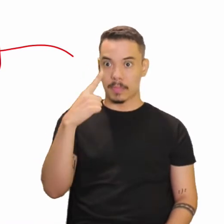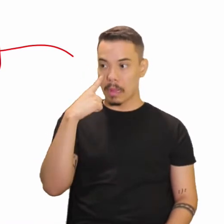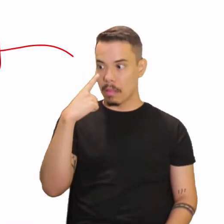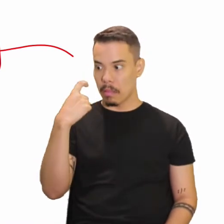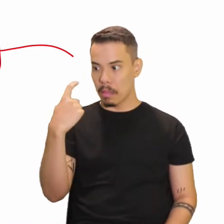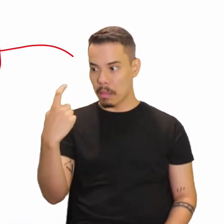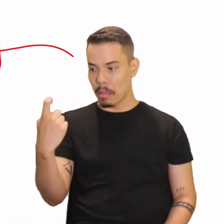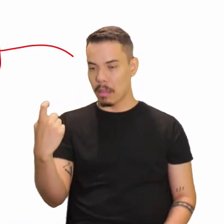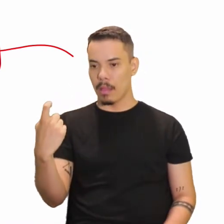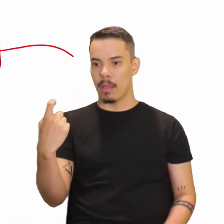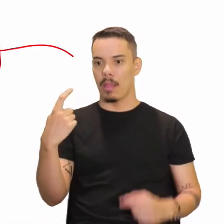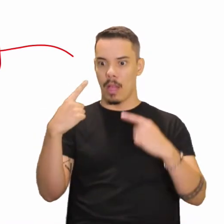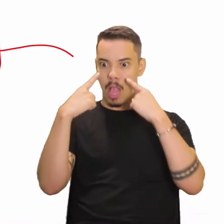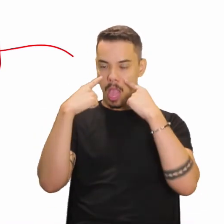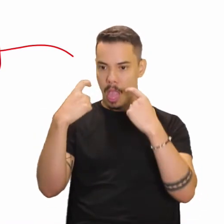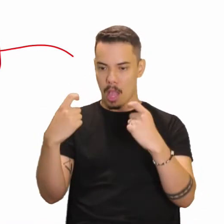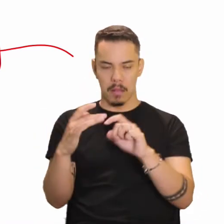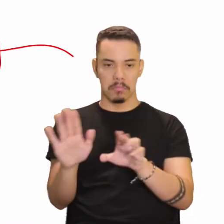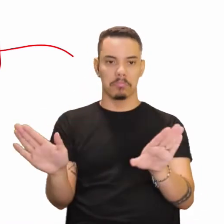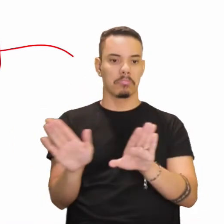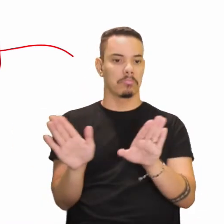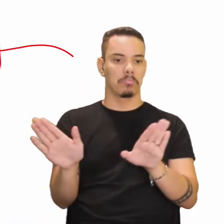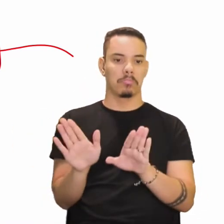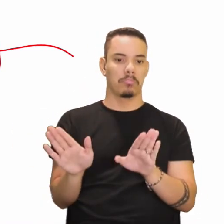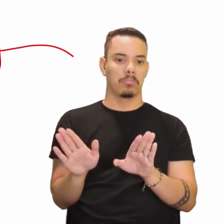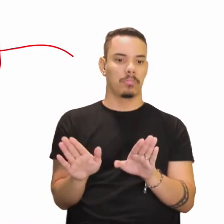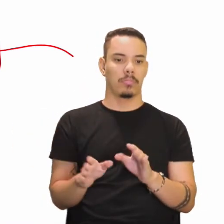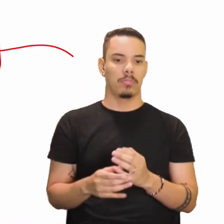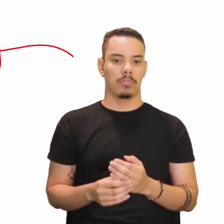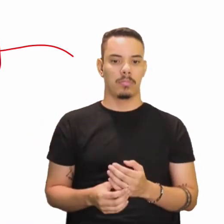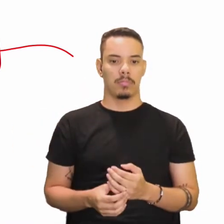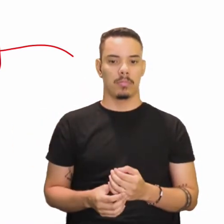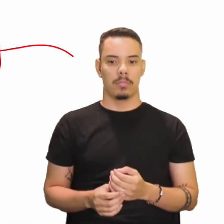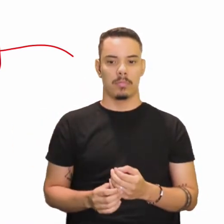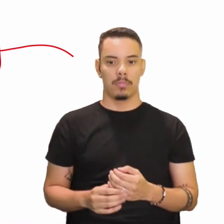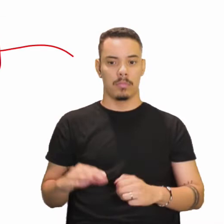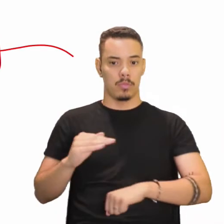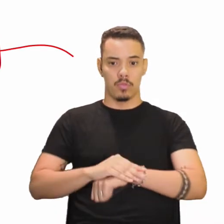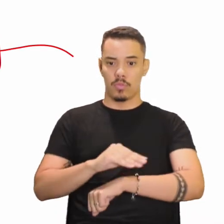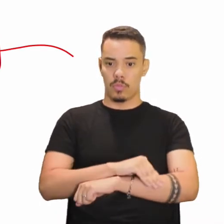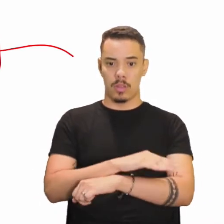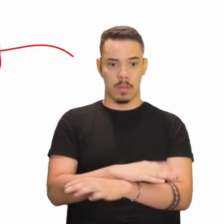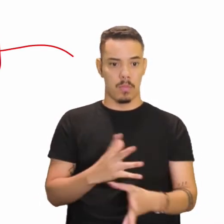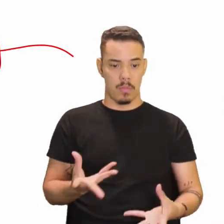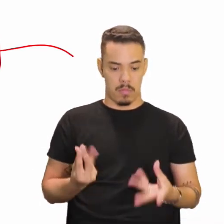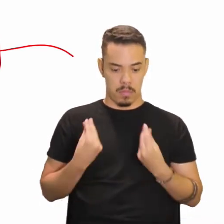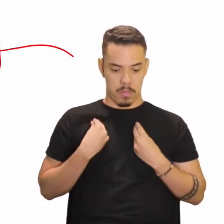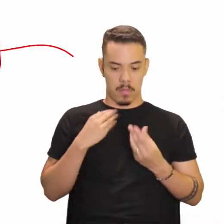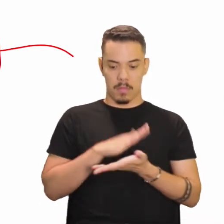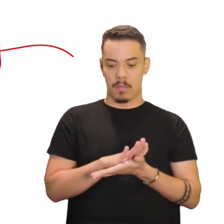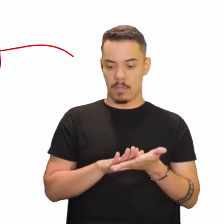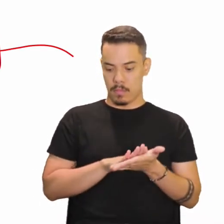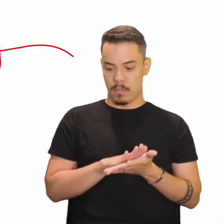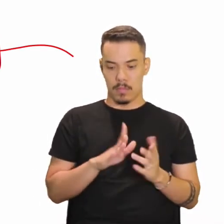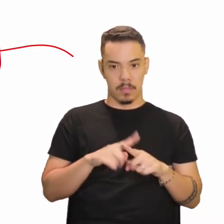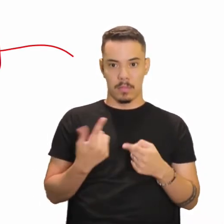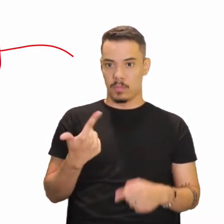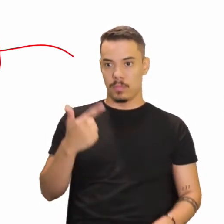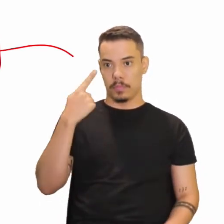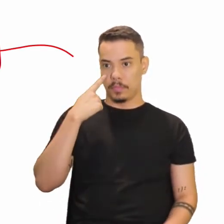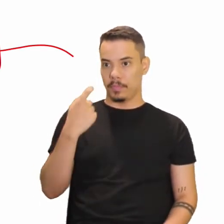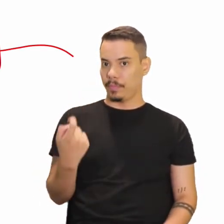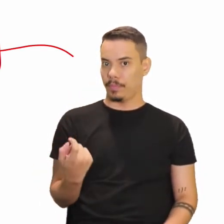que a amizade por interesse tá bom ele o sapo não tem nada para oferecê-lo Tá certo